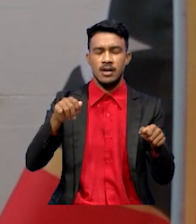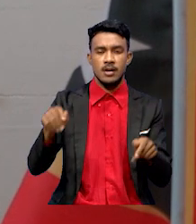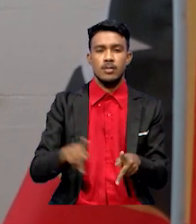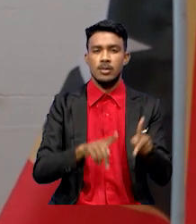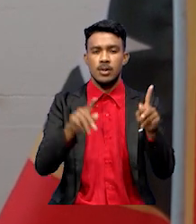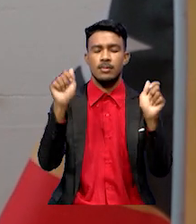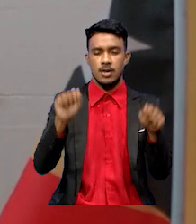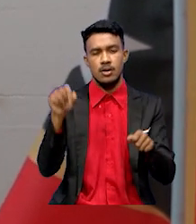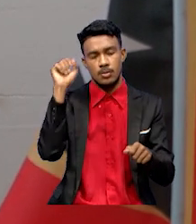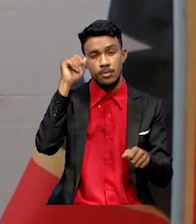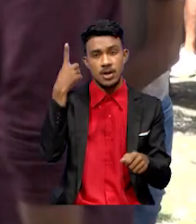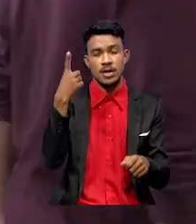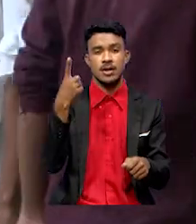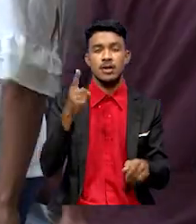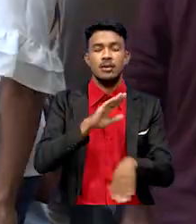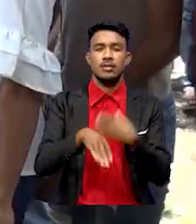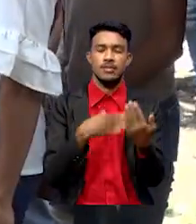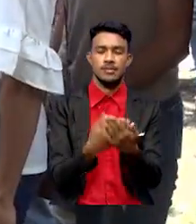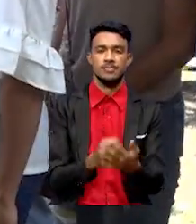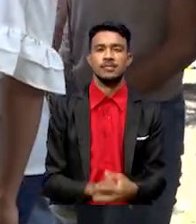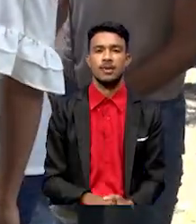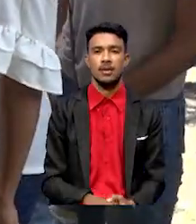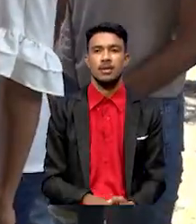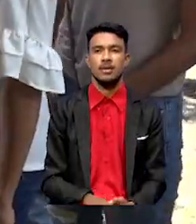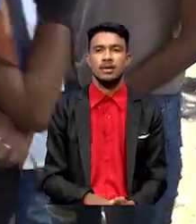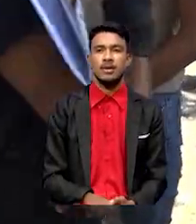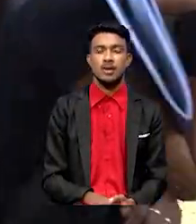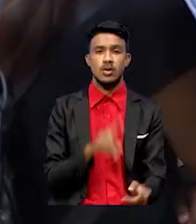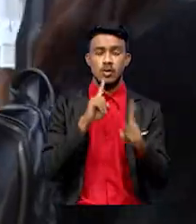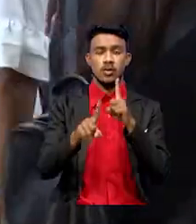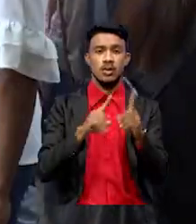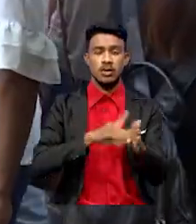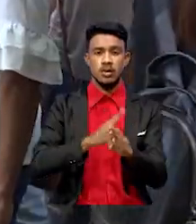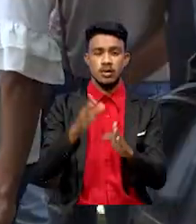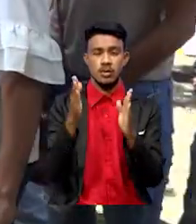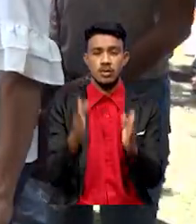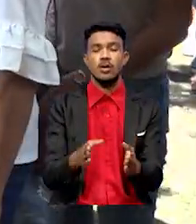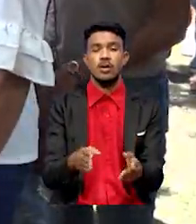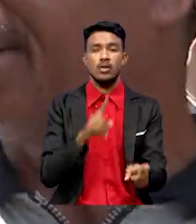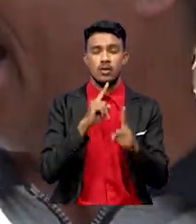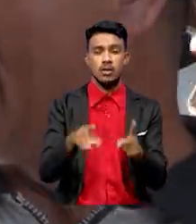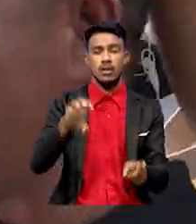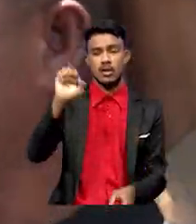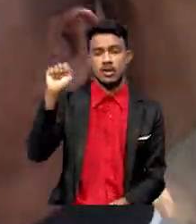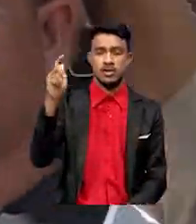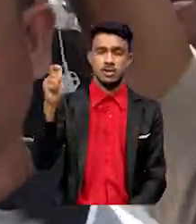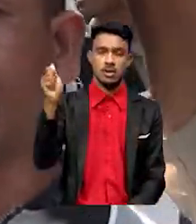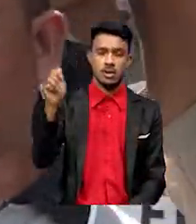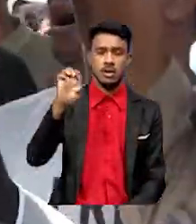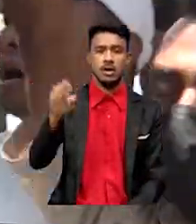sangue, né? Pelo menos clareza de situação. Coordenador Nemo, Susu Bacenie, Roestai, ato clarifica ba